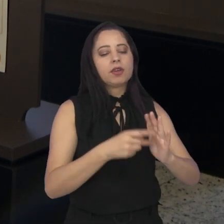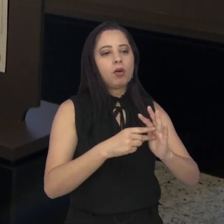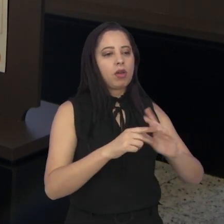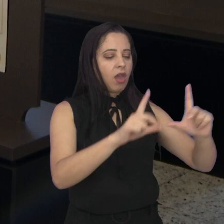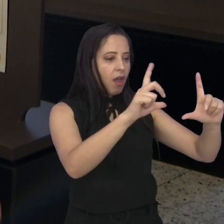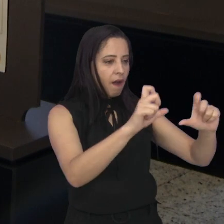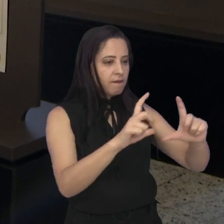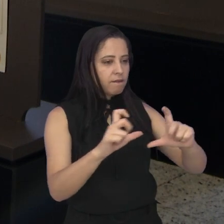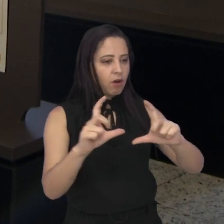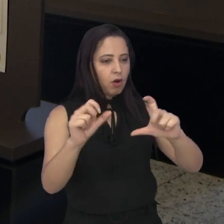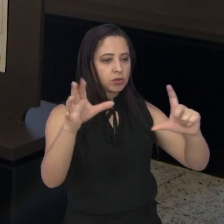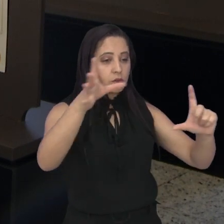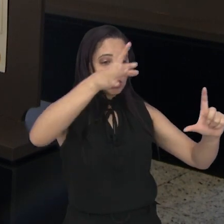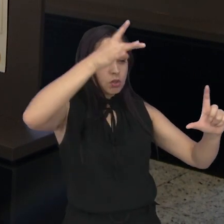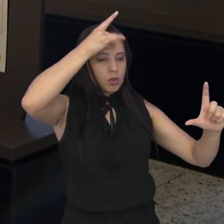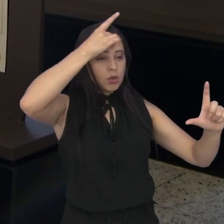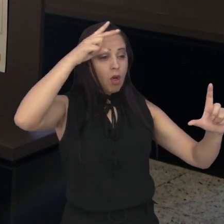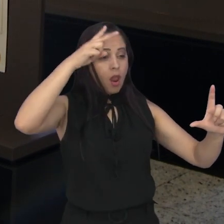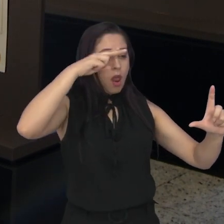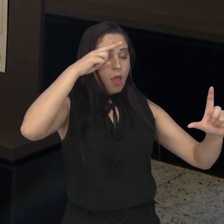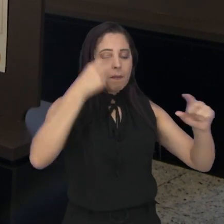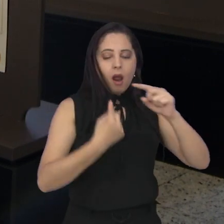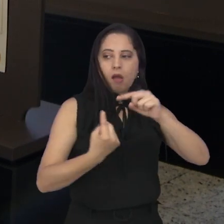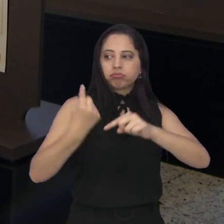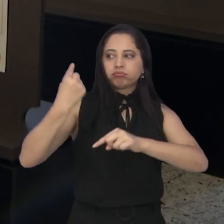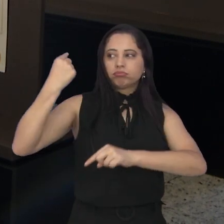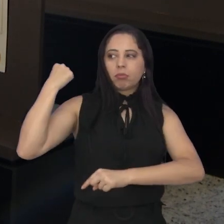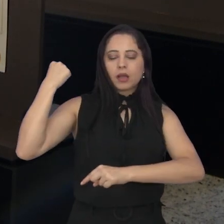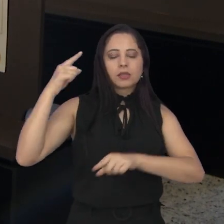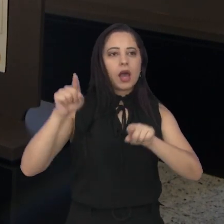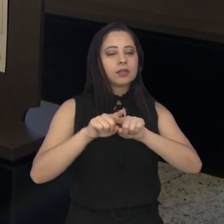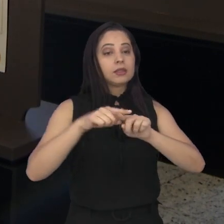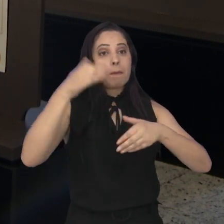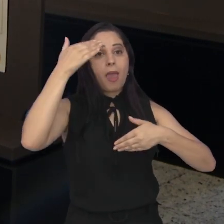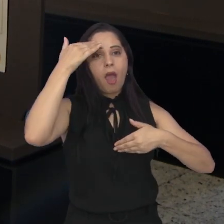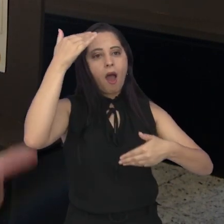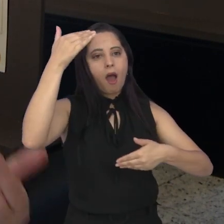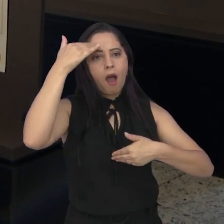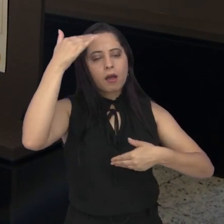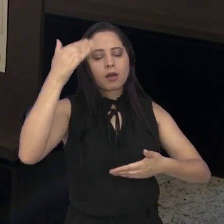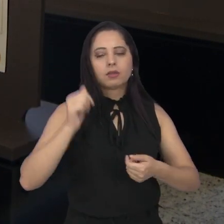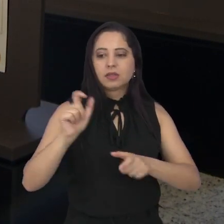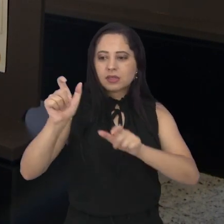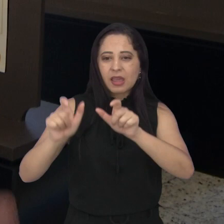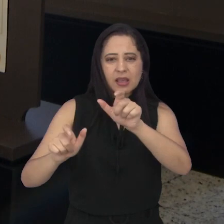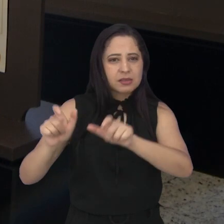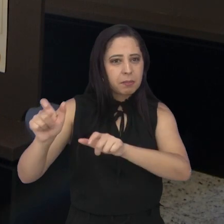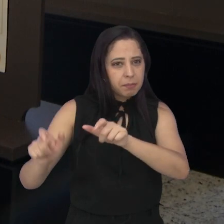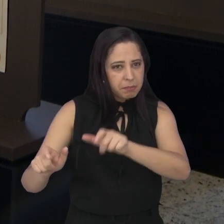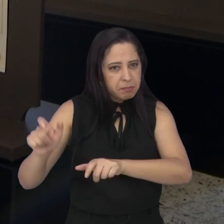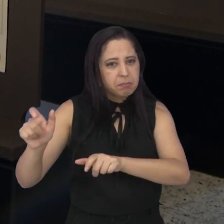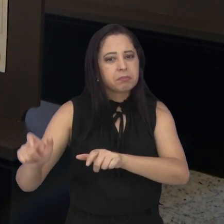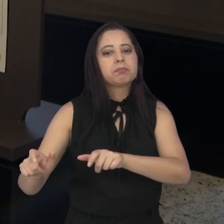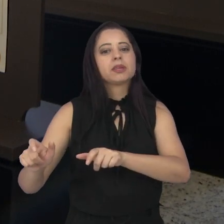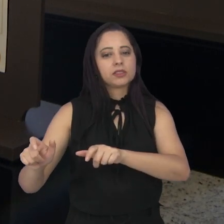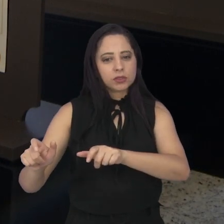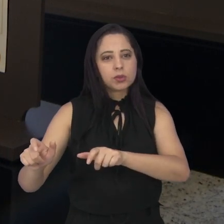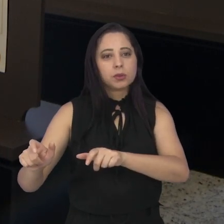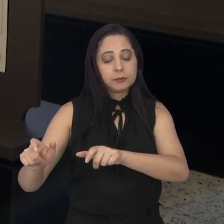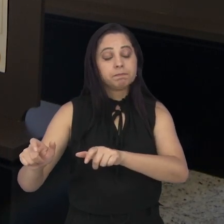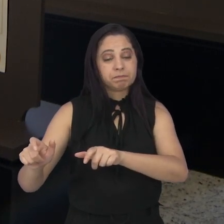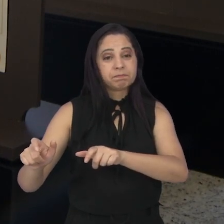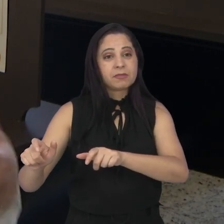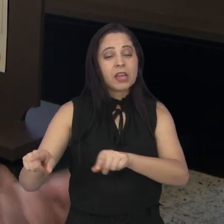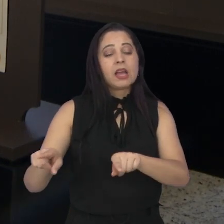é realmente trazer à memória essa situação e também agradecer a todas essas pessoas que naquela